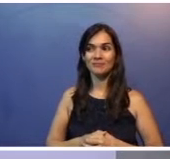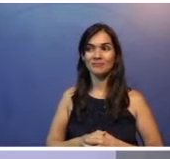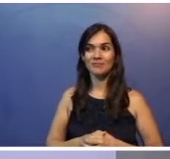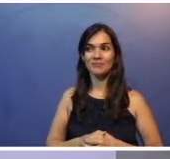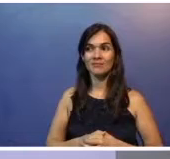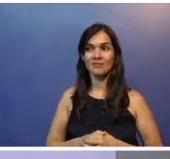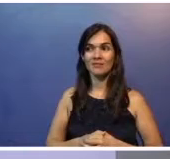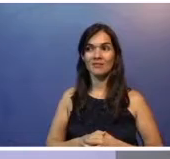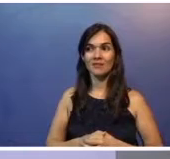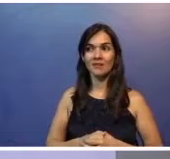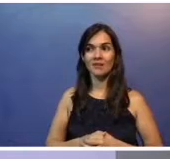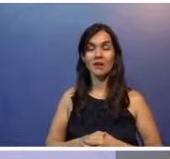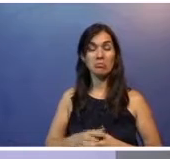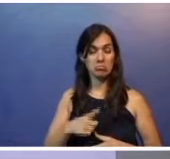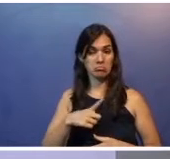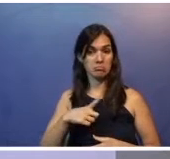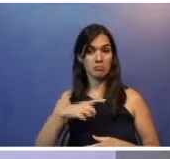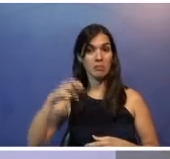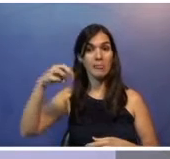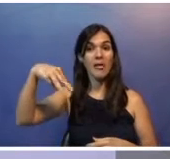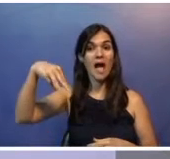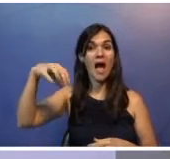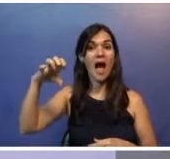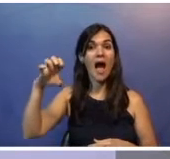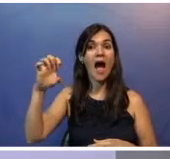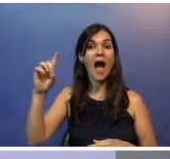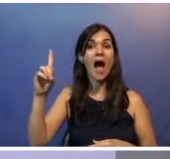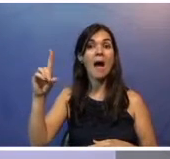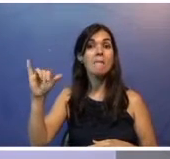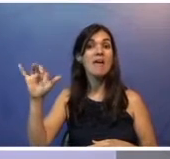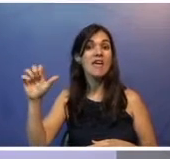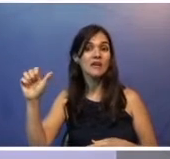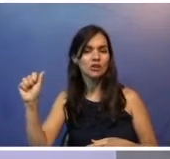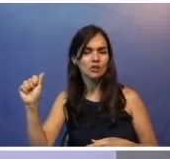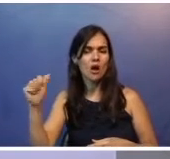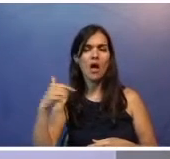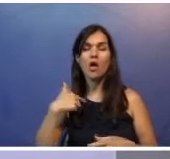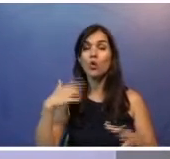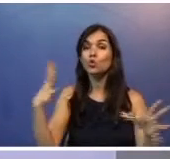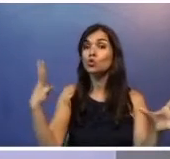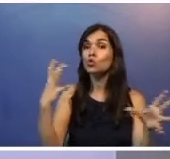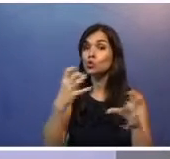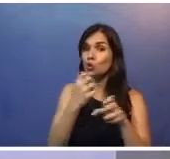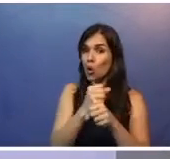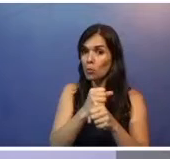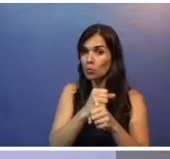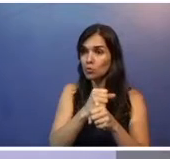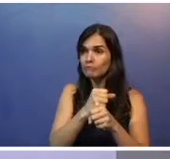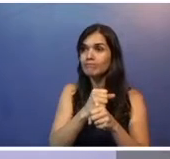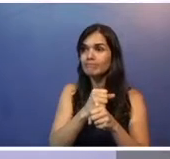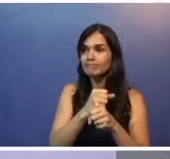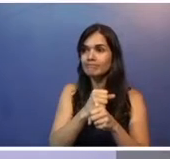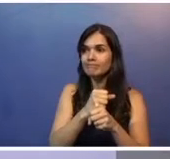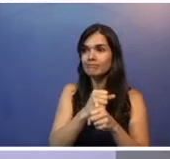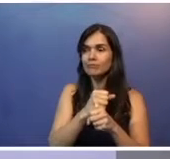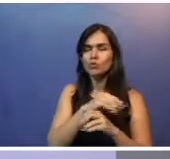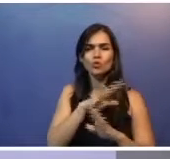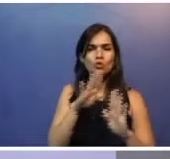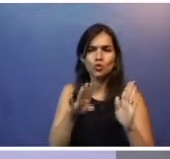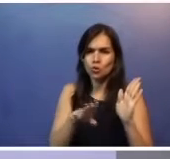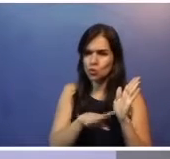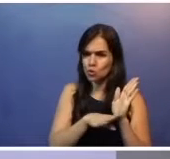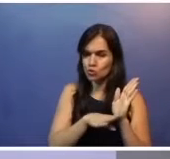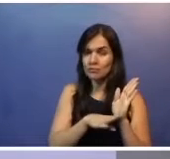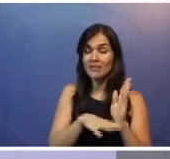bom então a média aritmética né vou somar todos os valores que eu tenho e vocês mas o